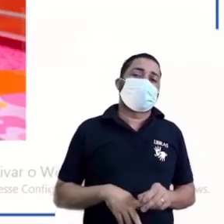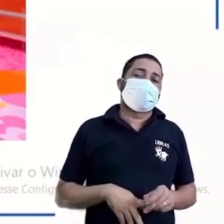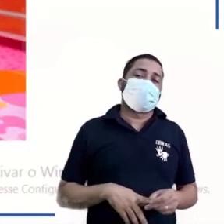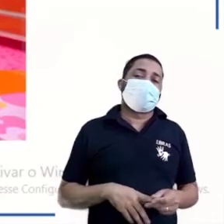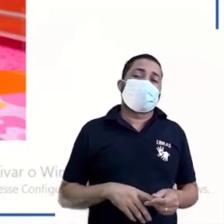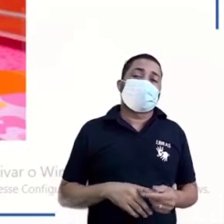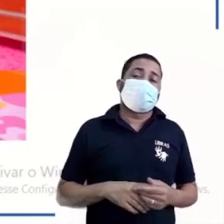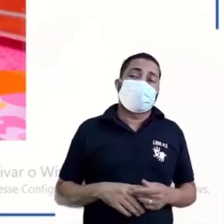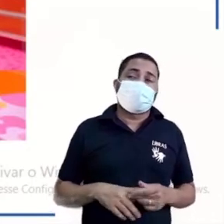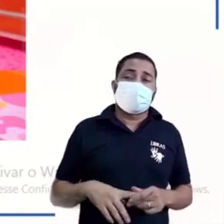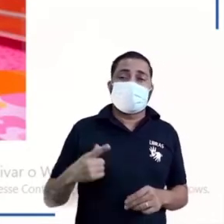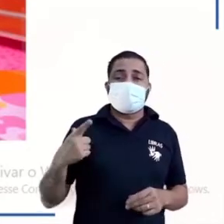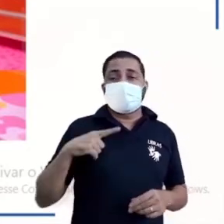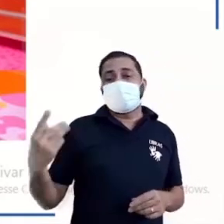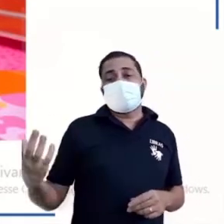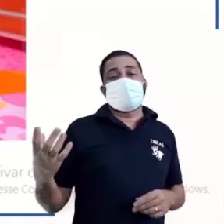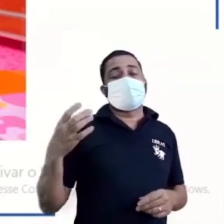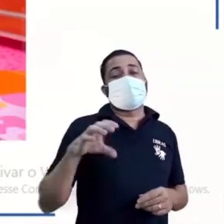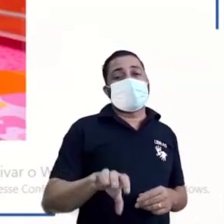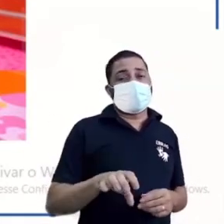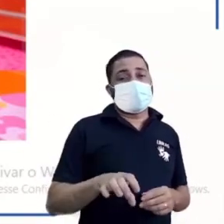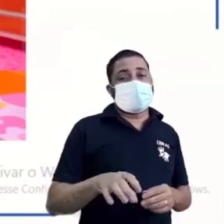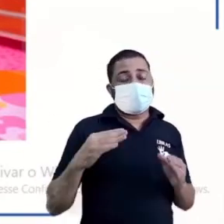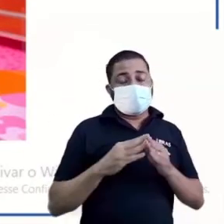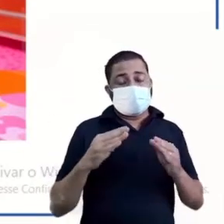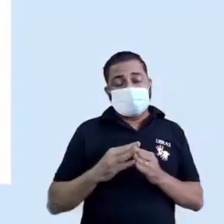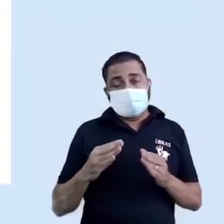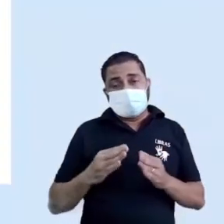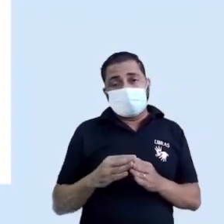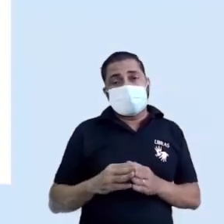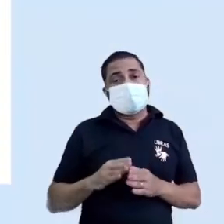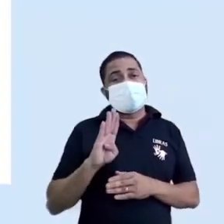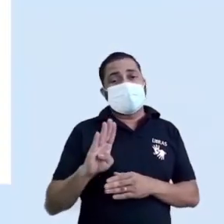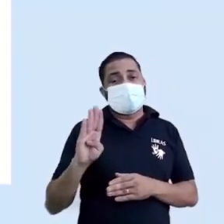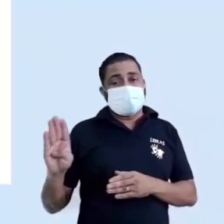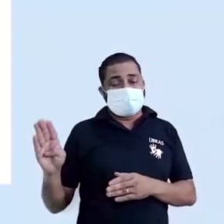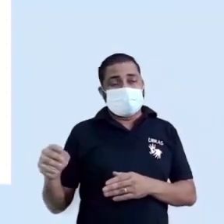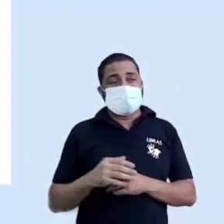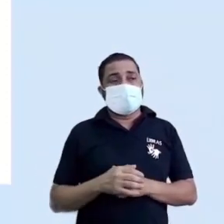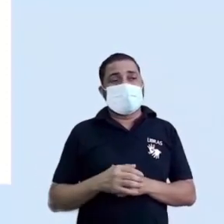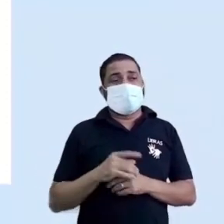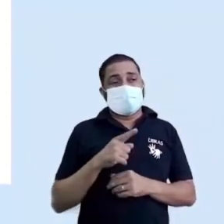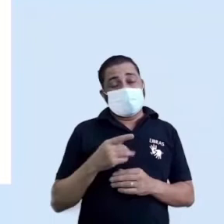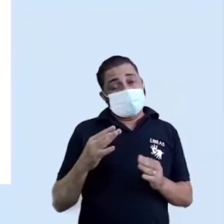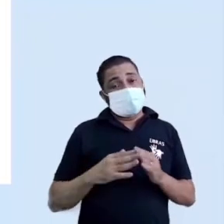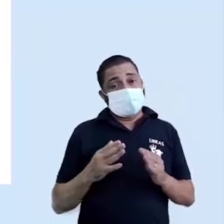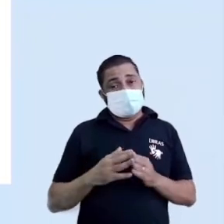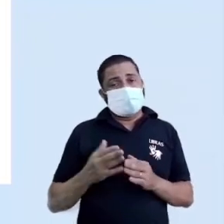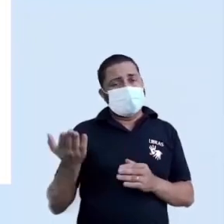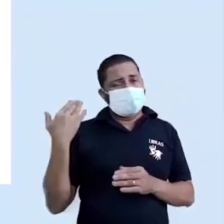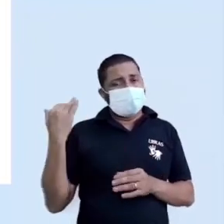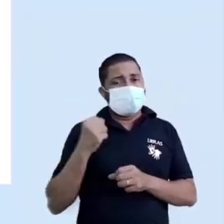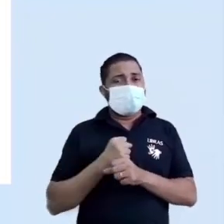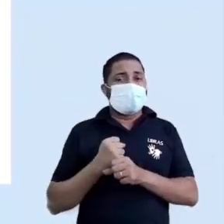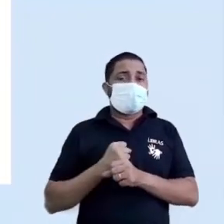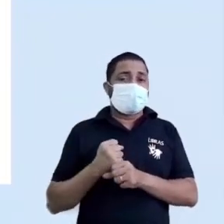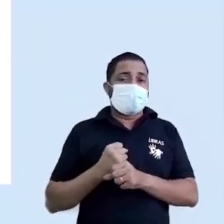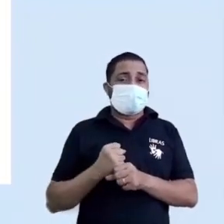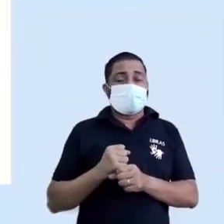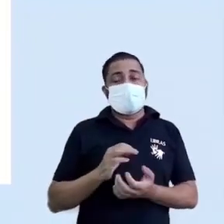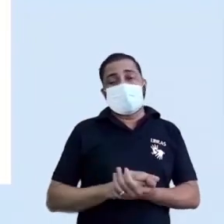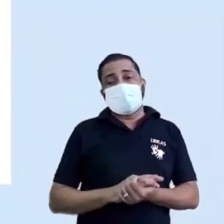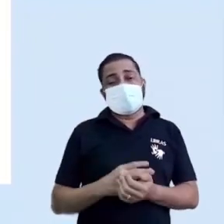ultimamente nas composições da Casa do BBB. Essa também foi uma casa do BBB, né, de alguns anos atrás, né? A